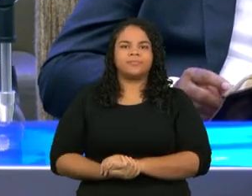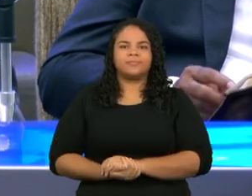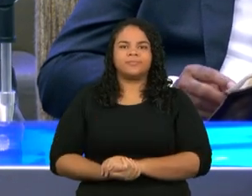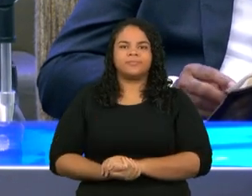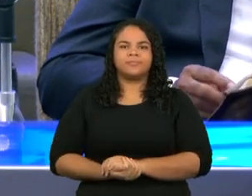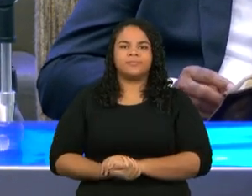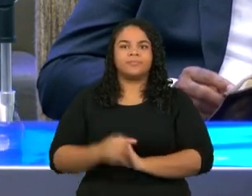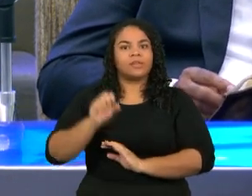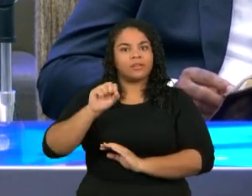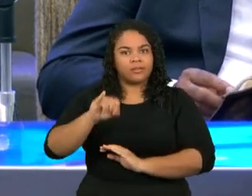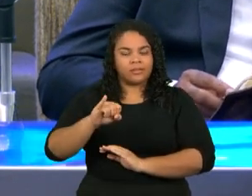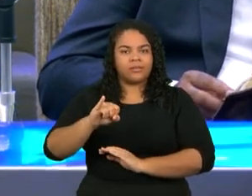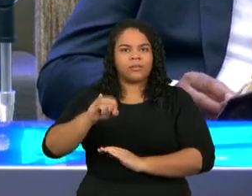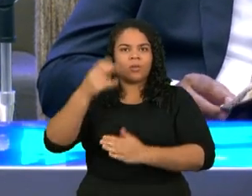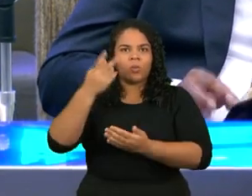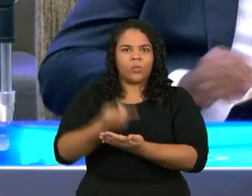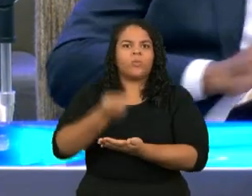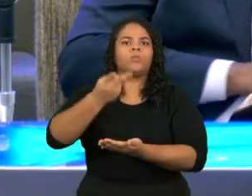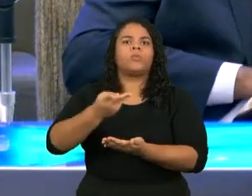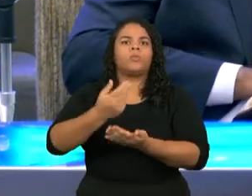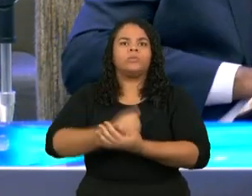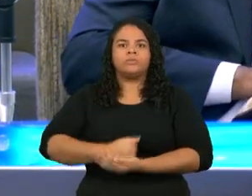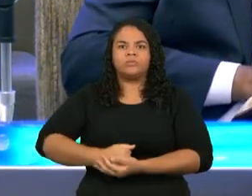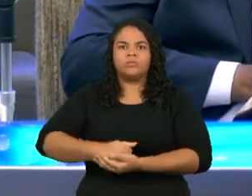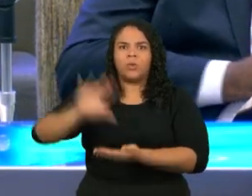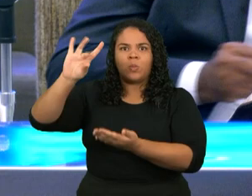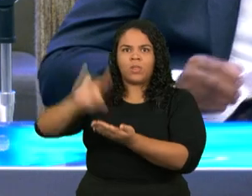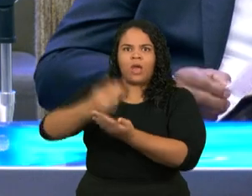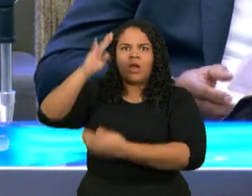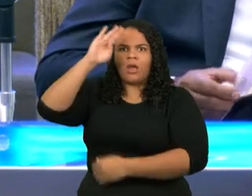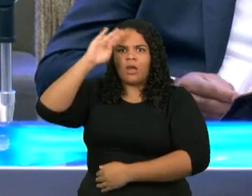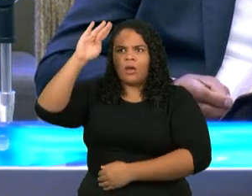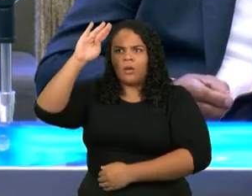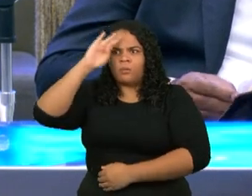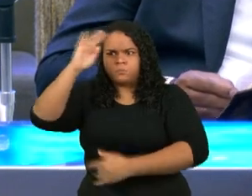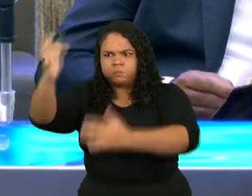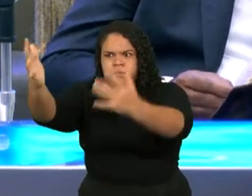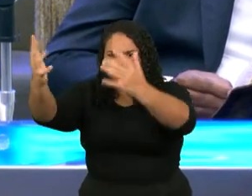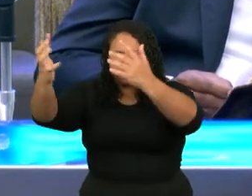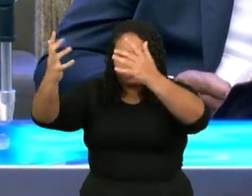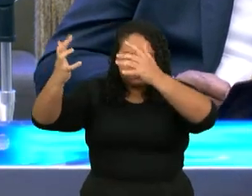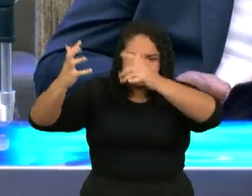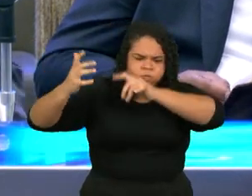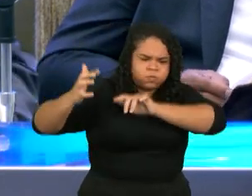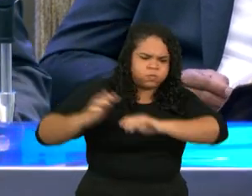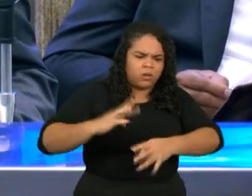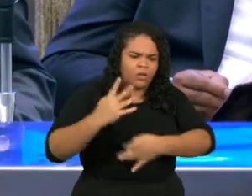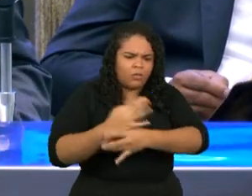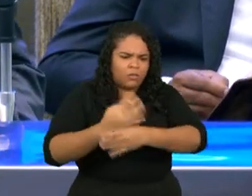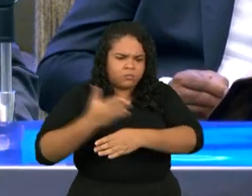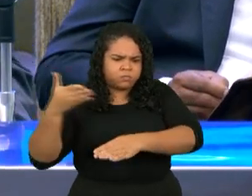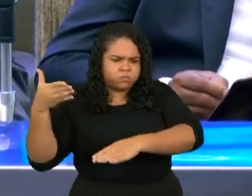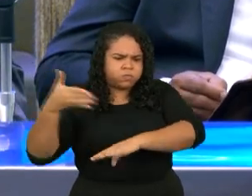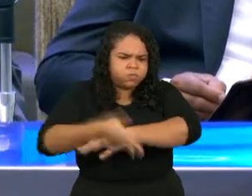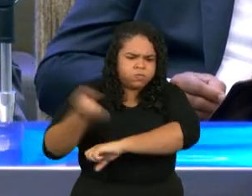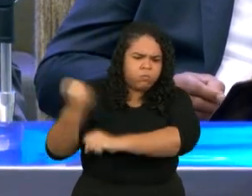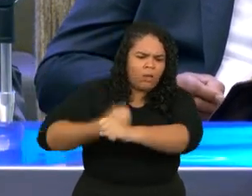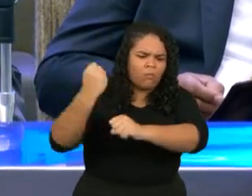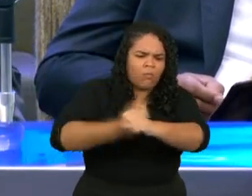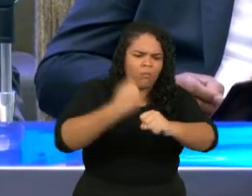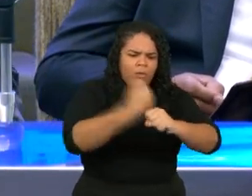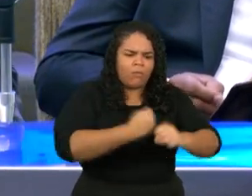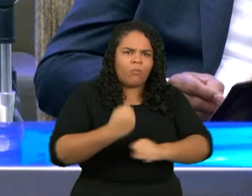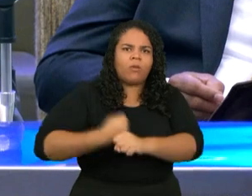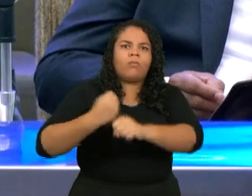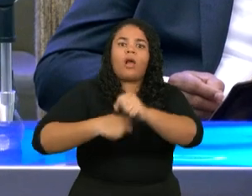e o sangue dos habitantes da cidade fosse derramado o sangue daquelas pessoas seriam